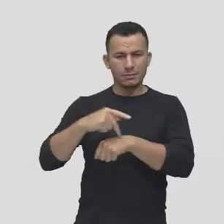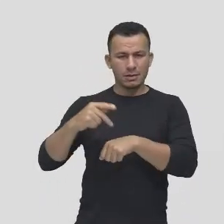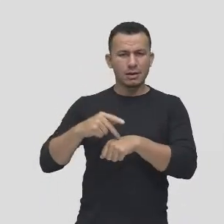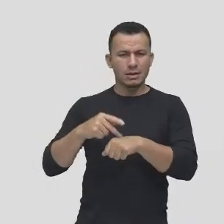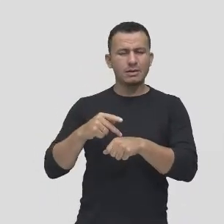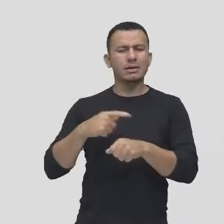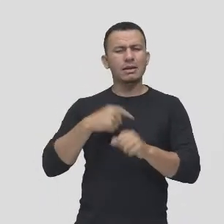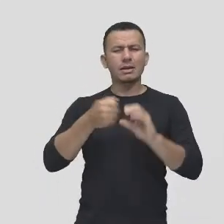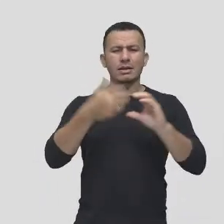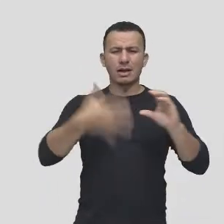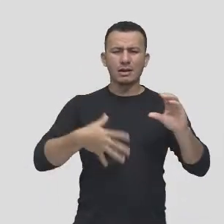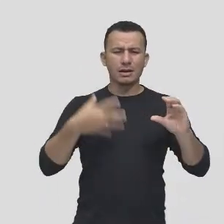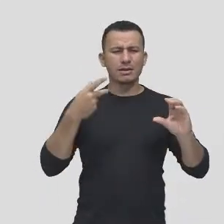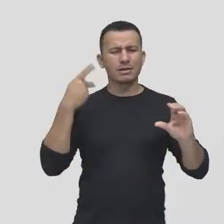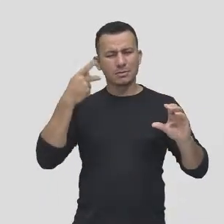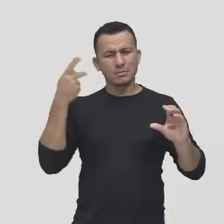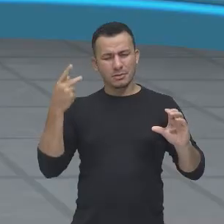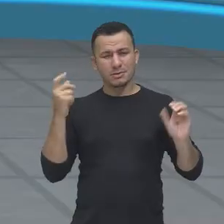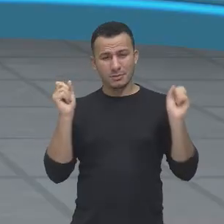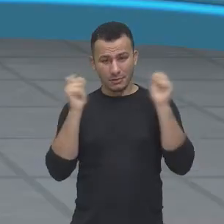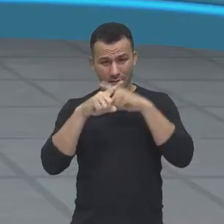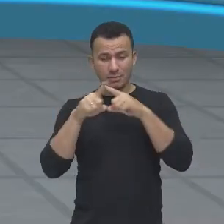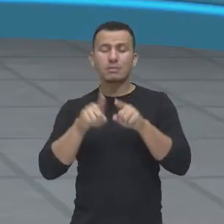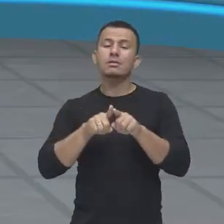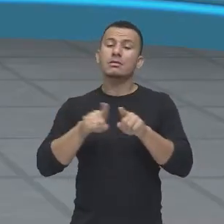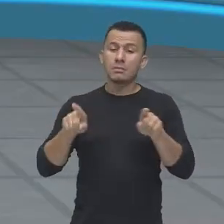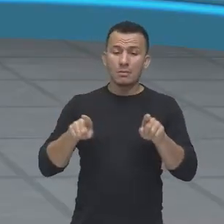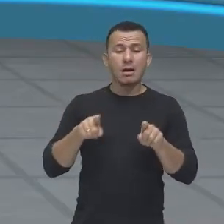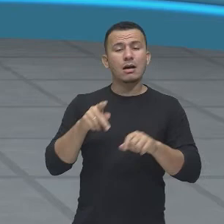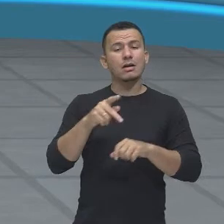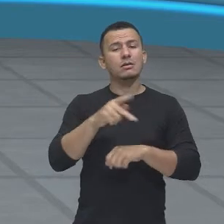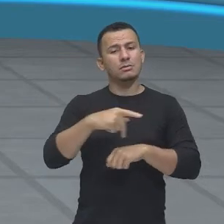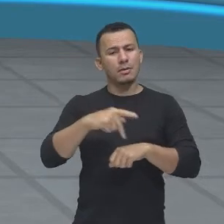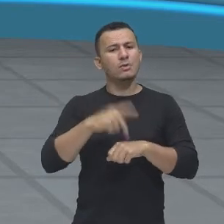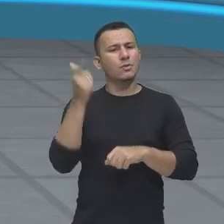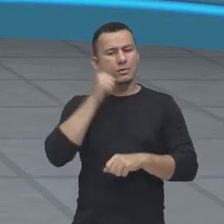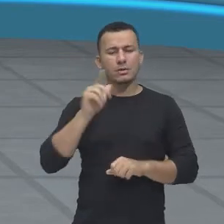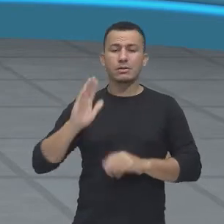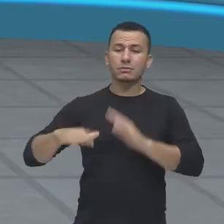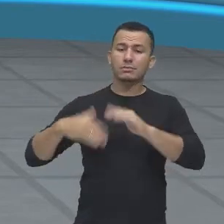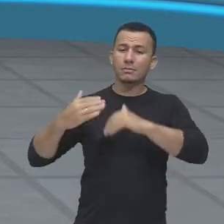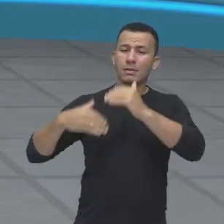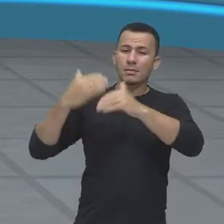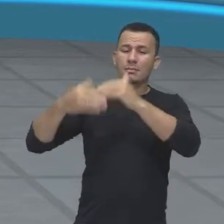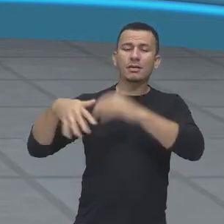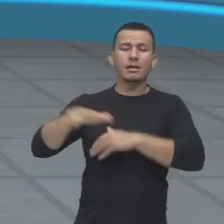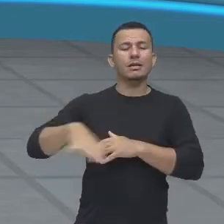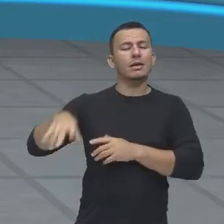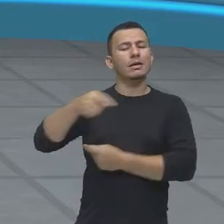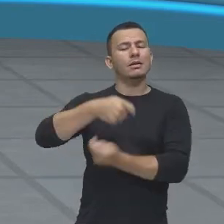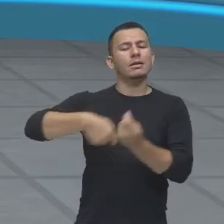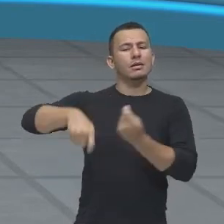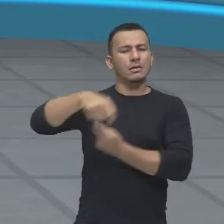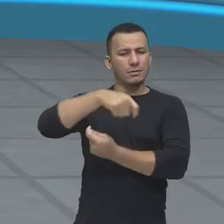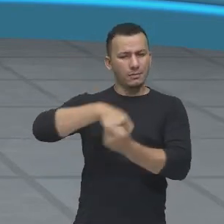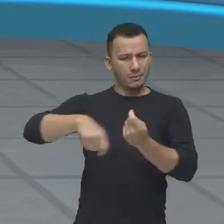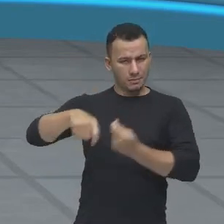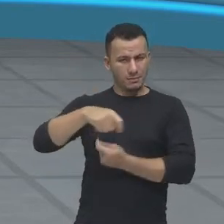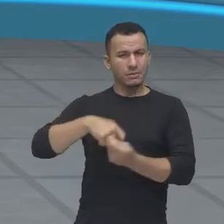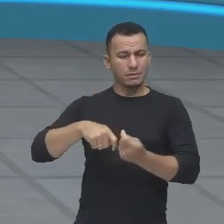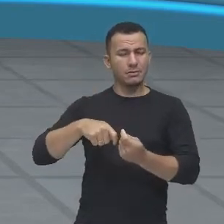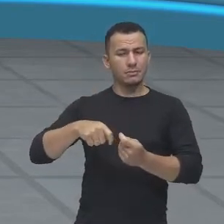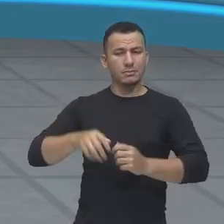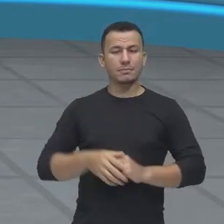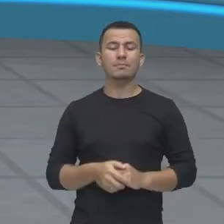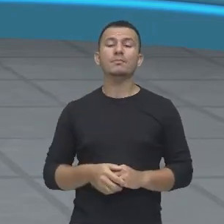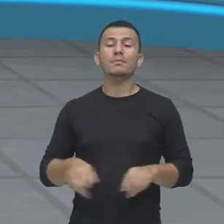dessas características políticas, é um dos países que mais se desenvolveu com relação à economia